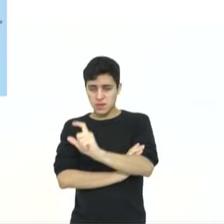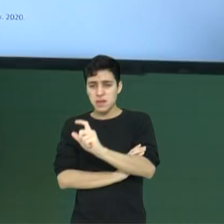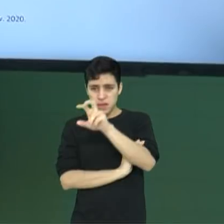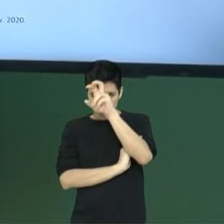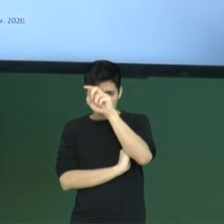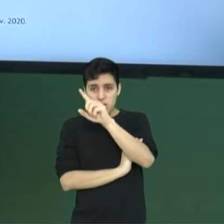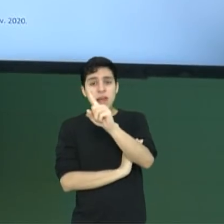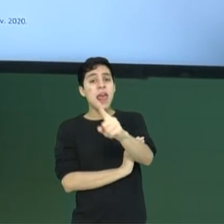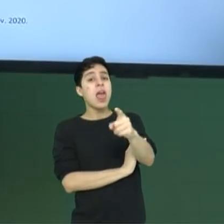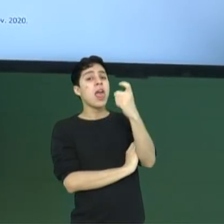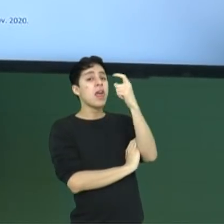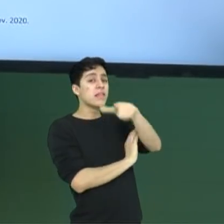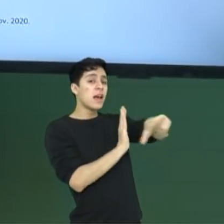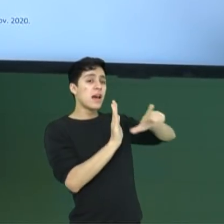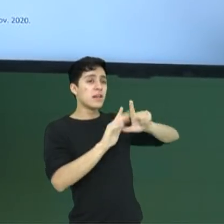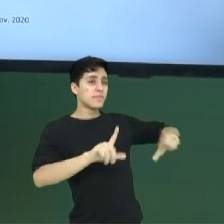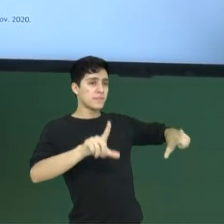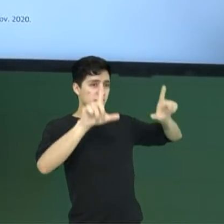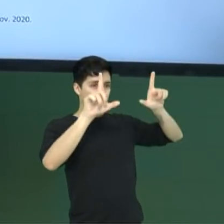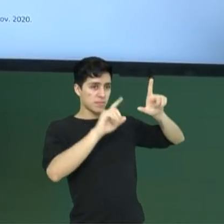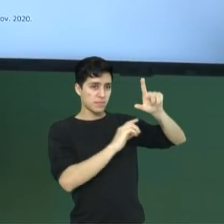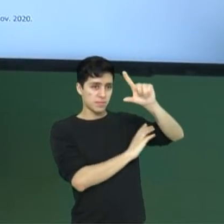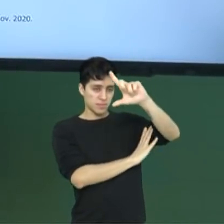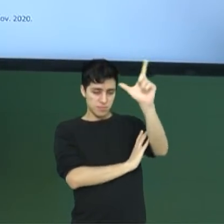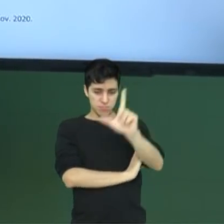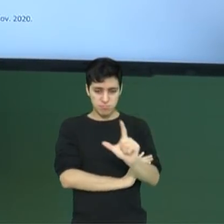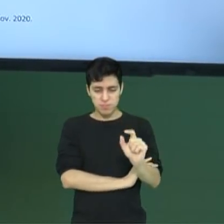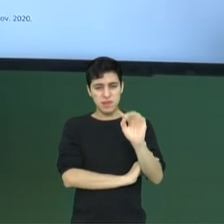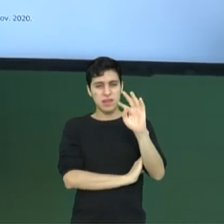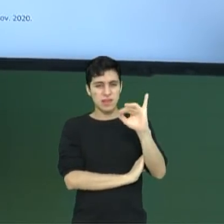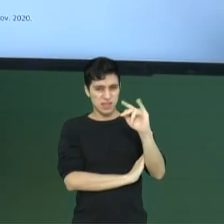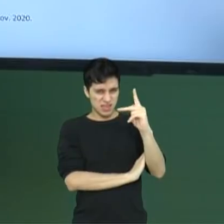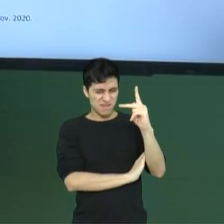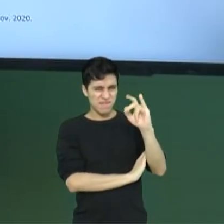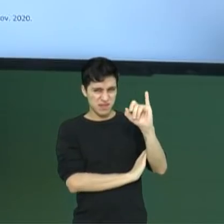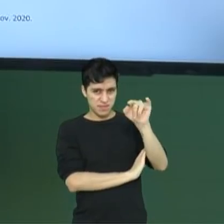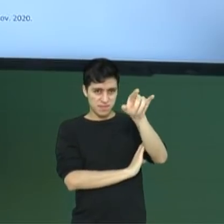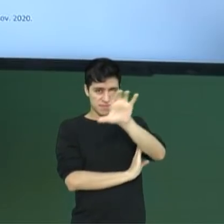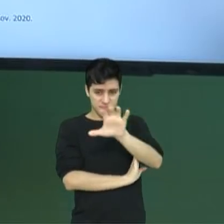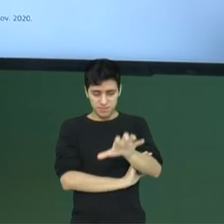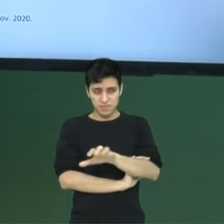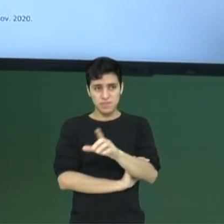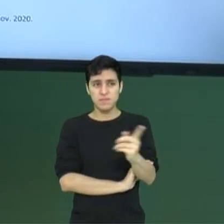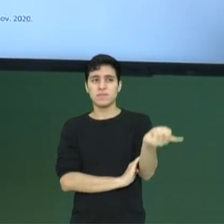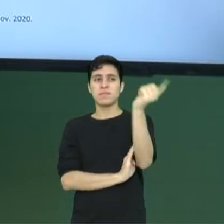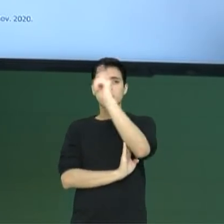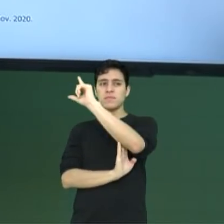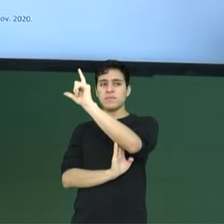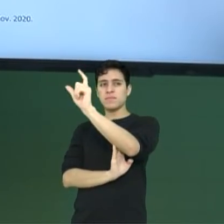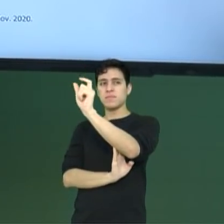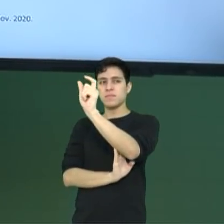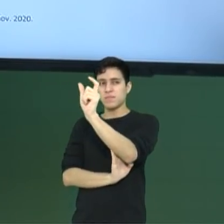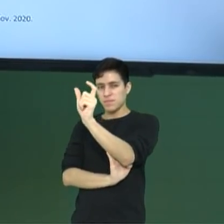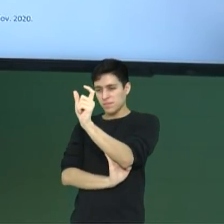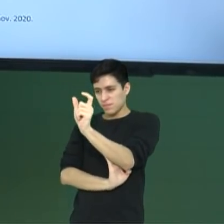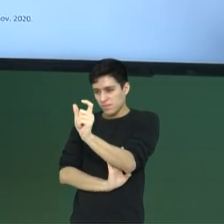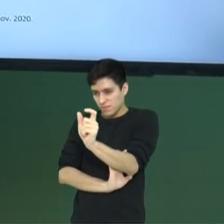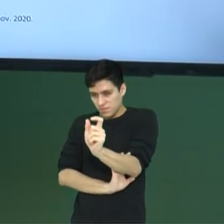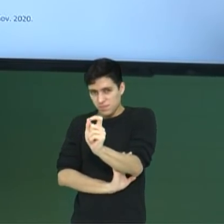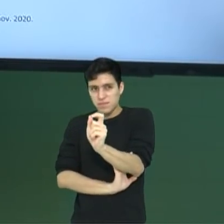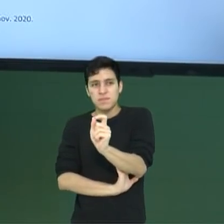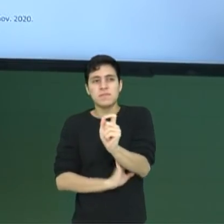que ele era, ó, Tripotânis, aquela região Trípoli, aqui também com o Egito, e olha como que ela diminui